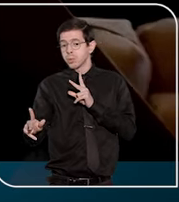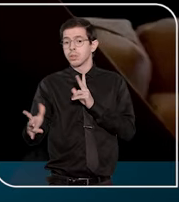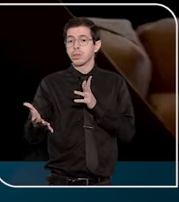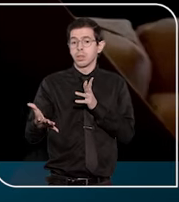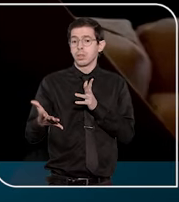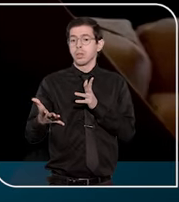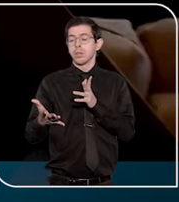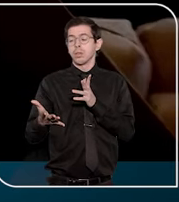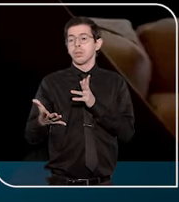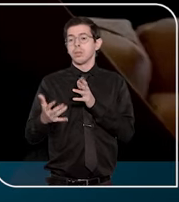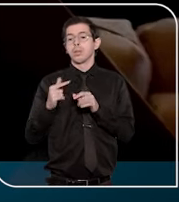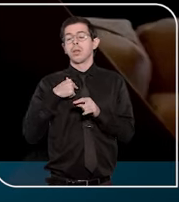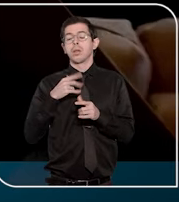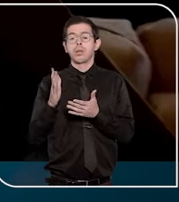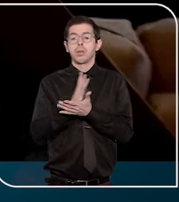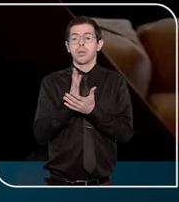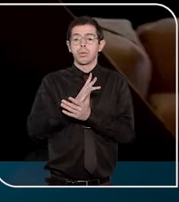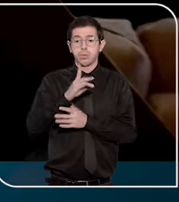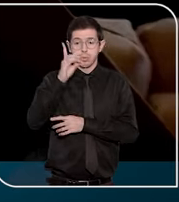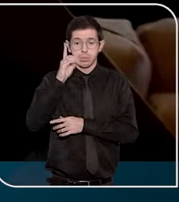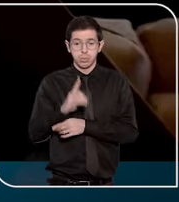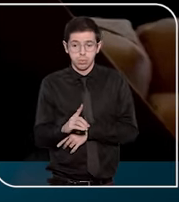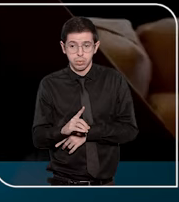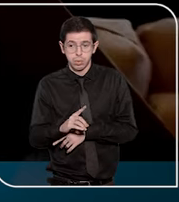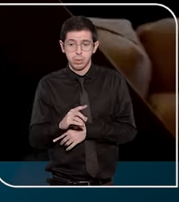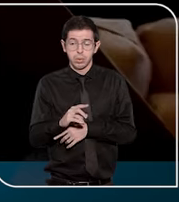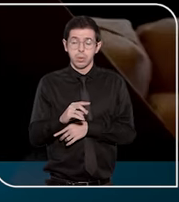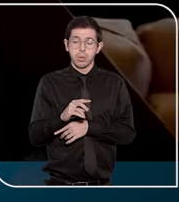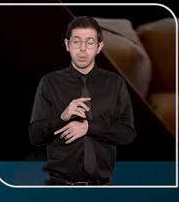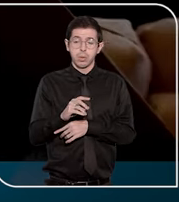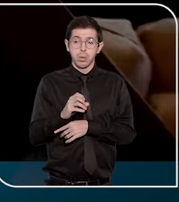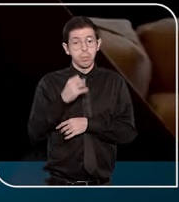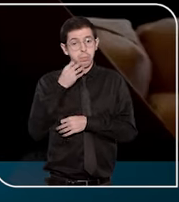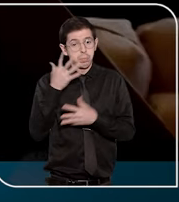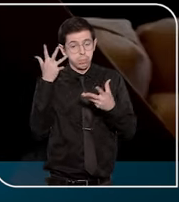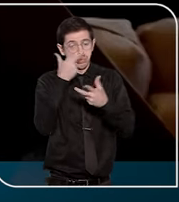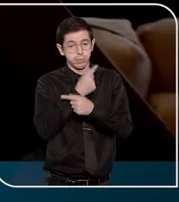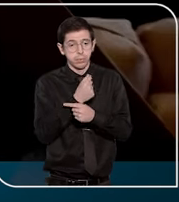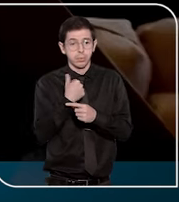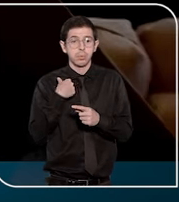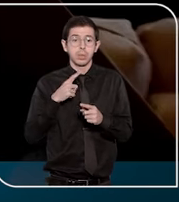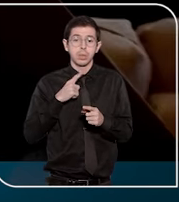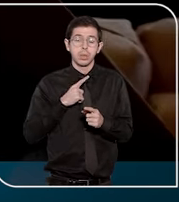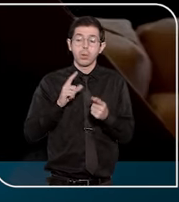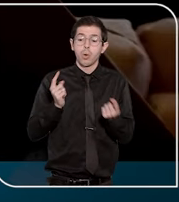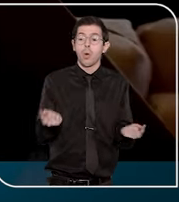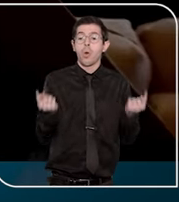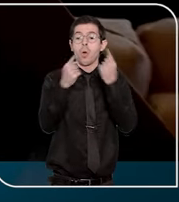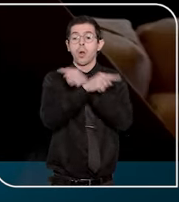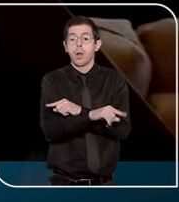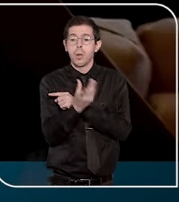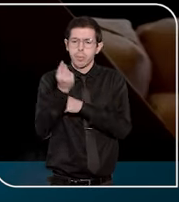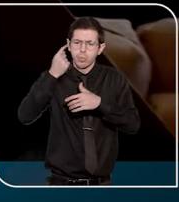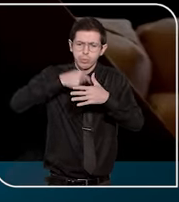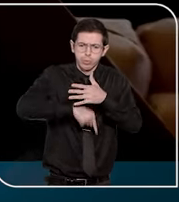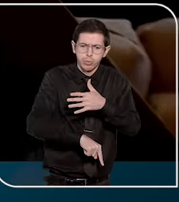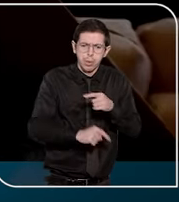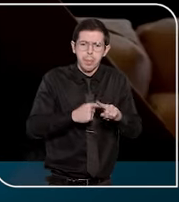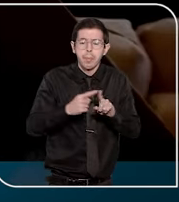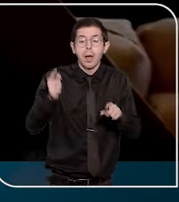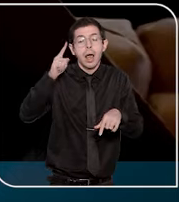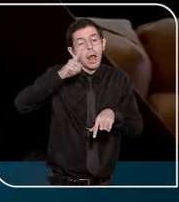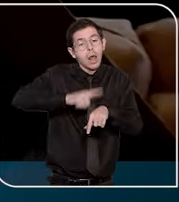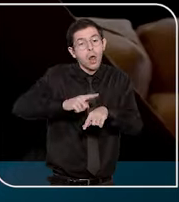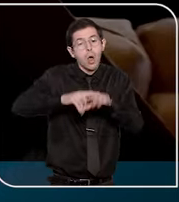que é defensável. O direito é belo, inclusive por isso, porque ele admite um contraditório muito profundo. Mas, quando os tribunais estão